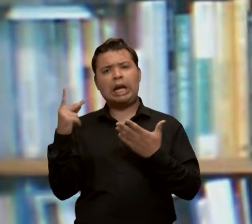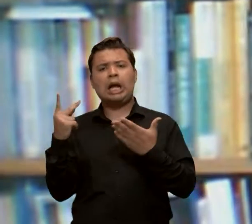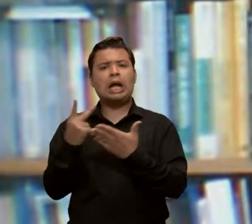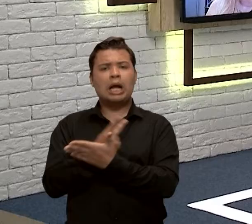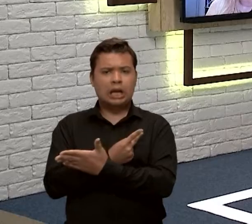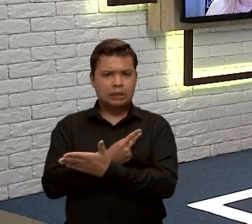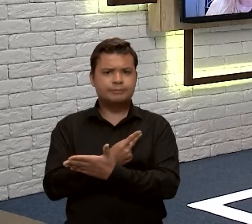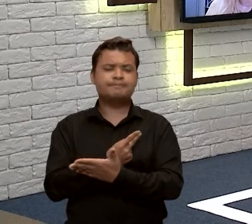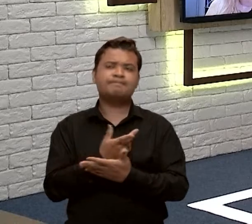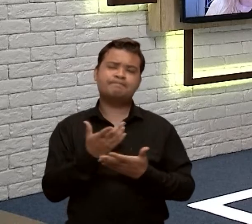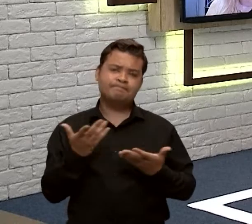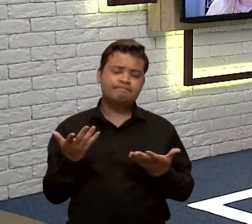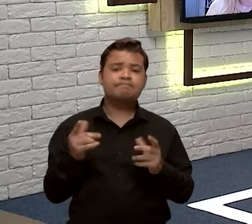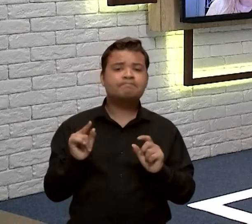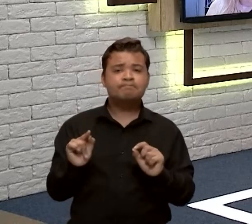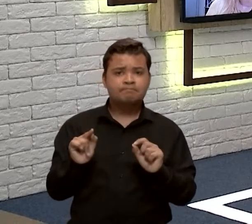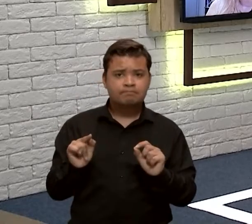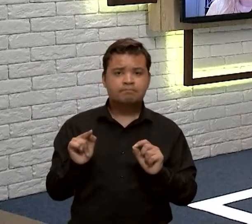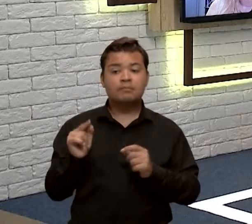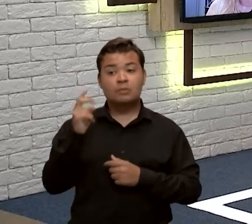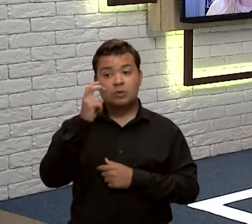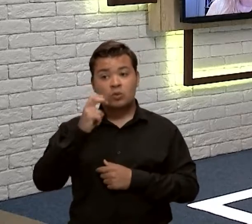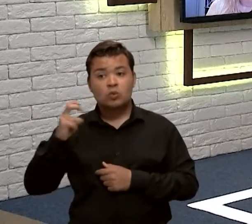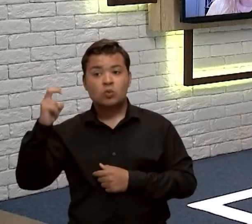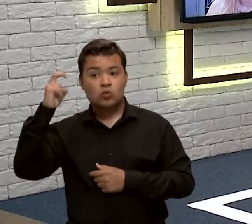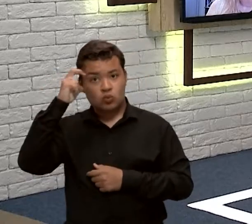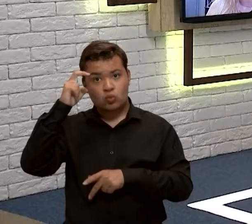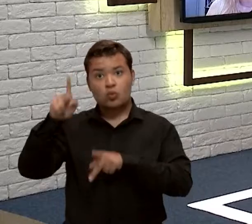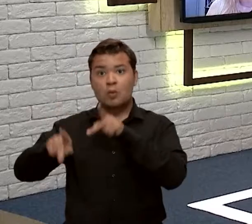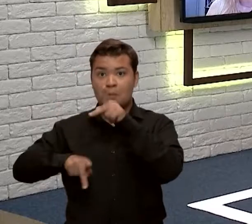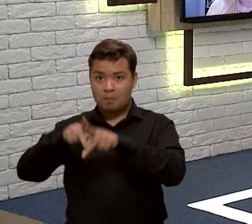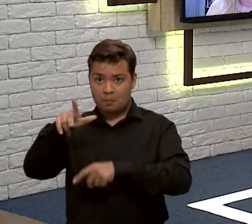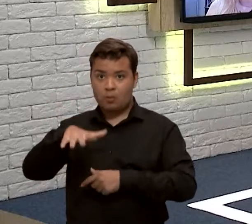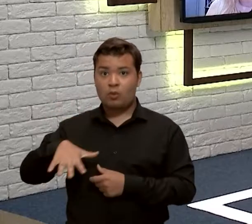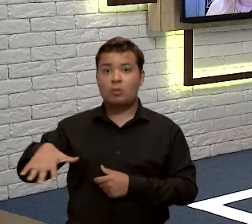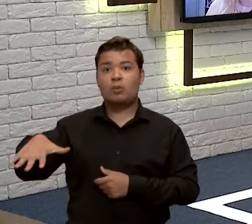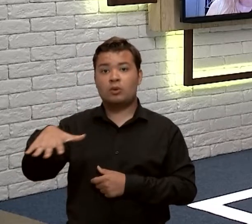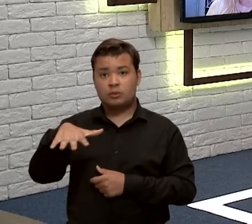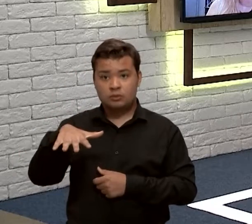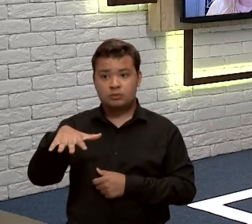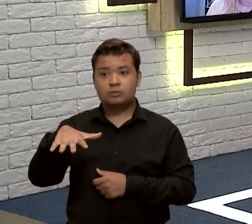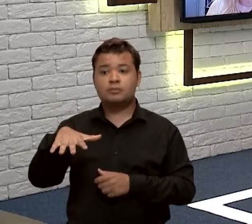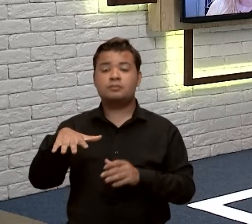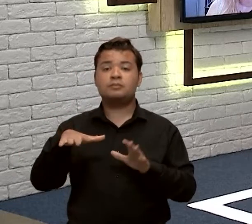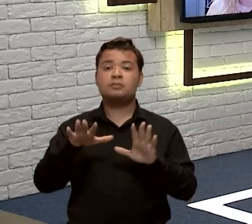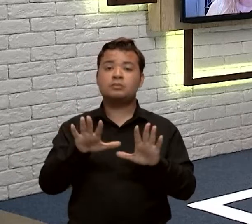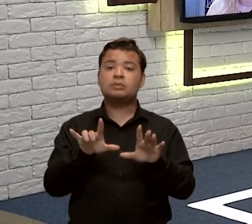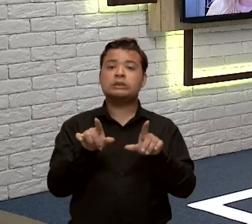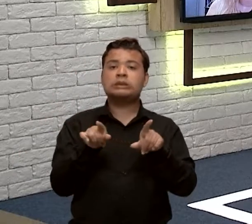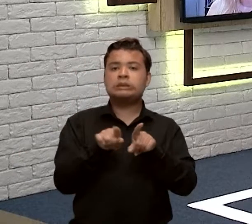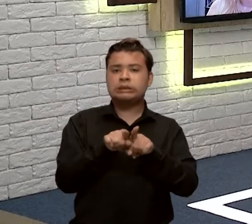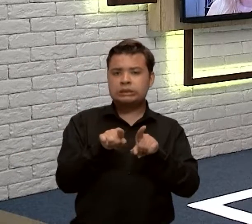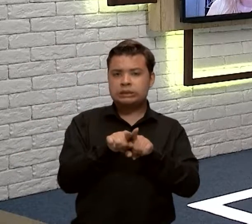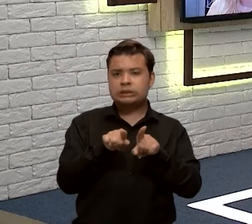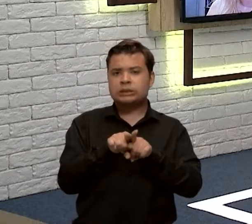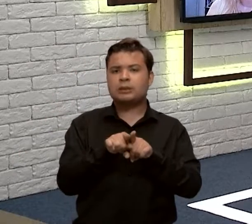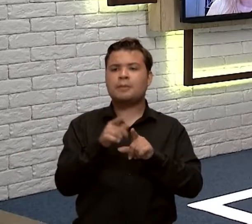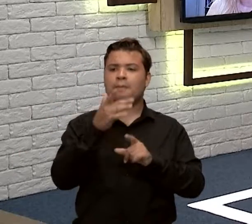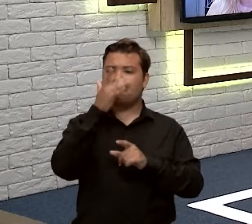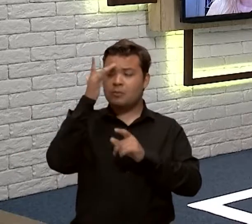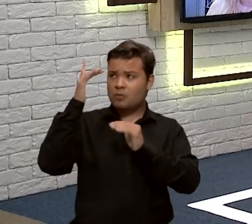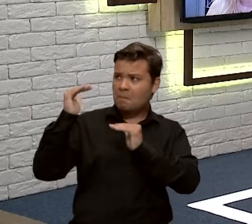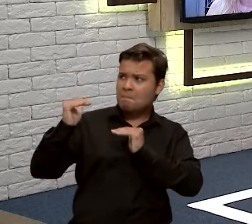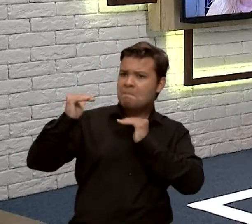casamento entre a cultura popular e os desejos de quem está